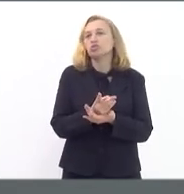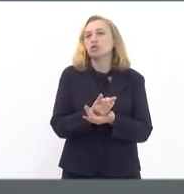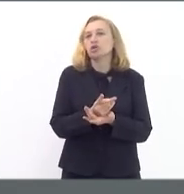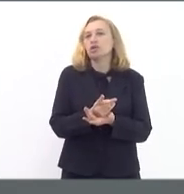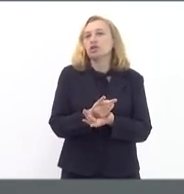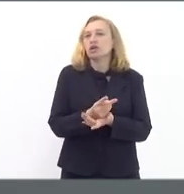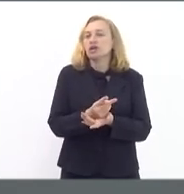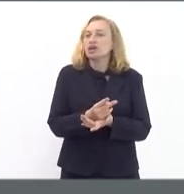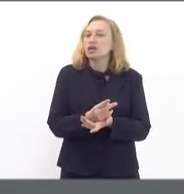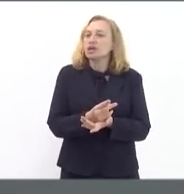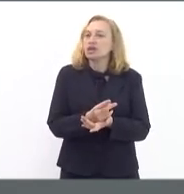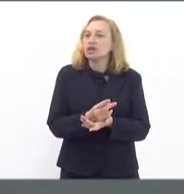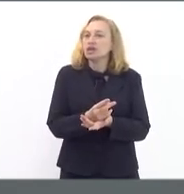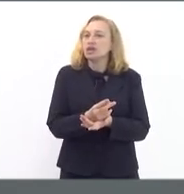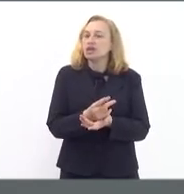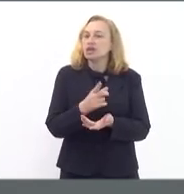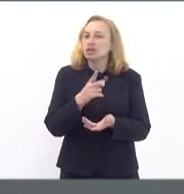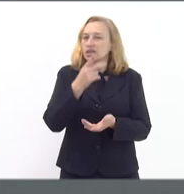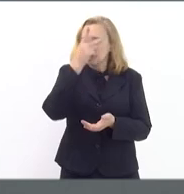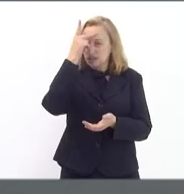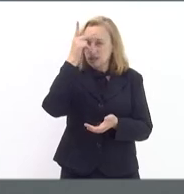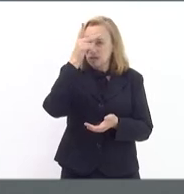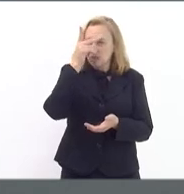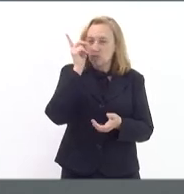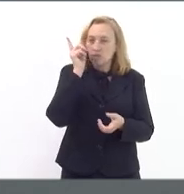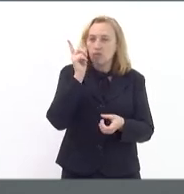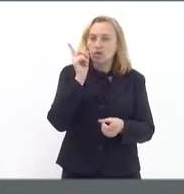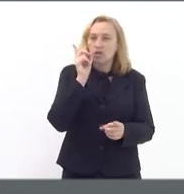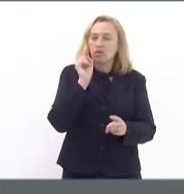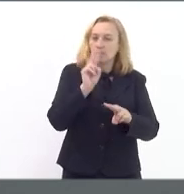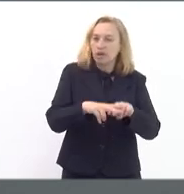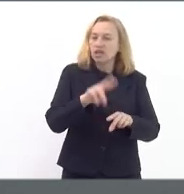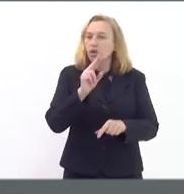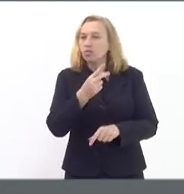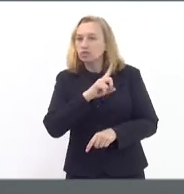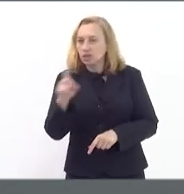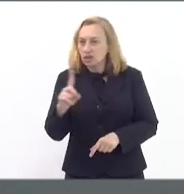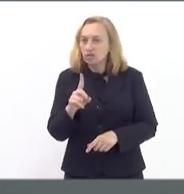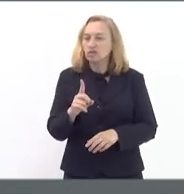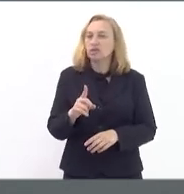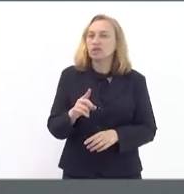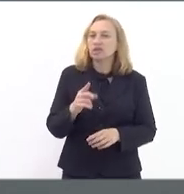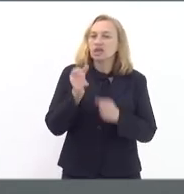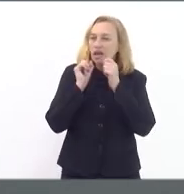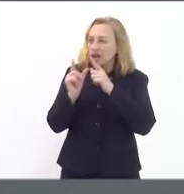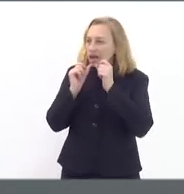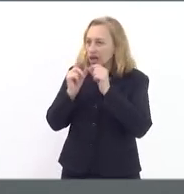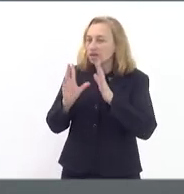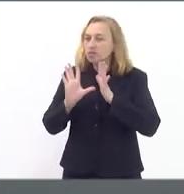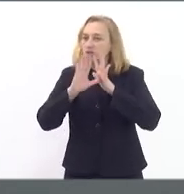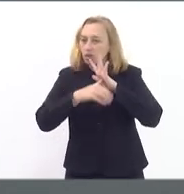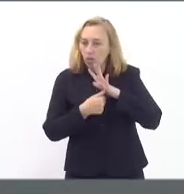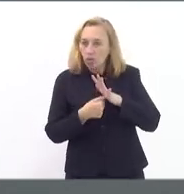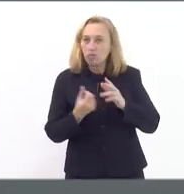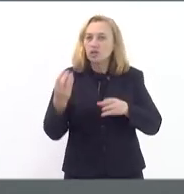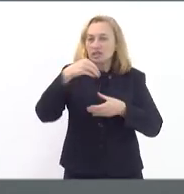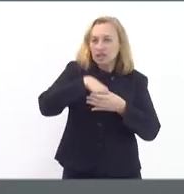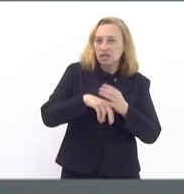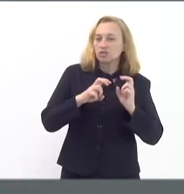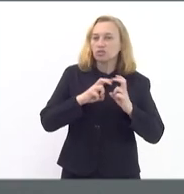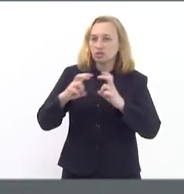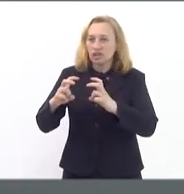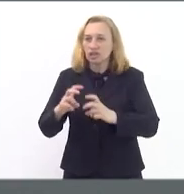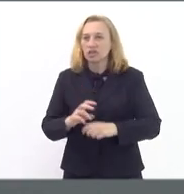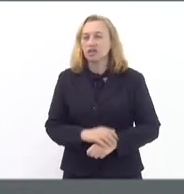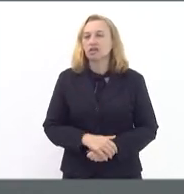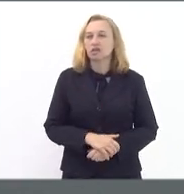elas são tem bons olhos para nossa passagem de operação nosso pelos reclama muito de assalto de roubo dentro do